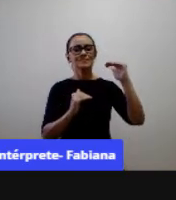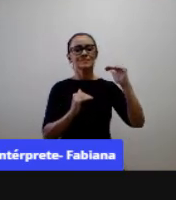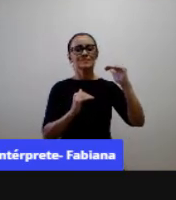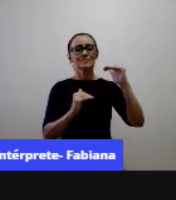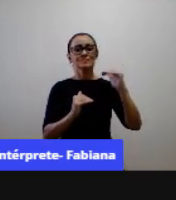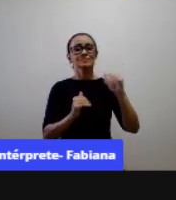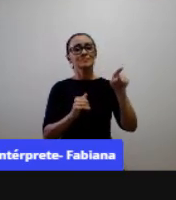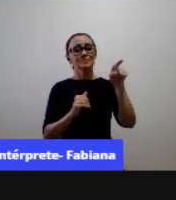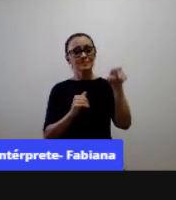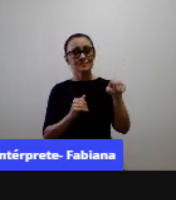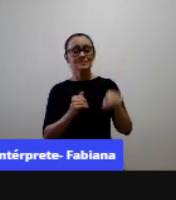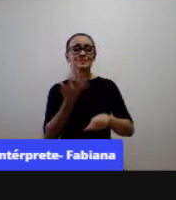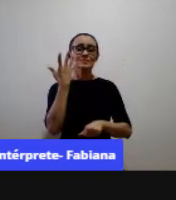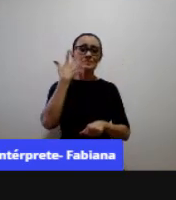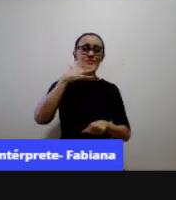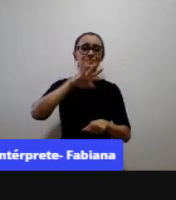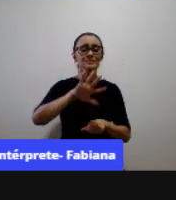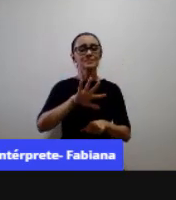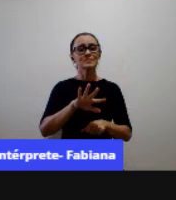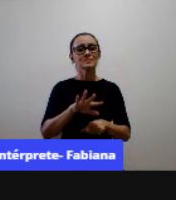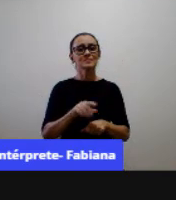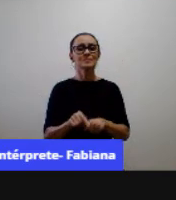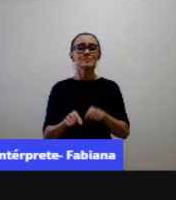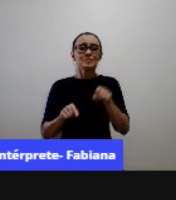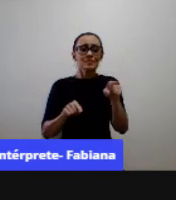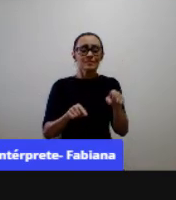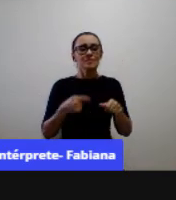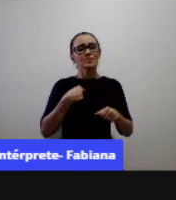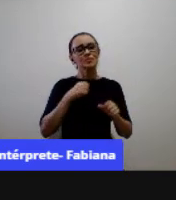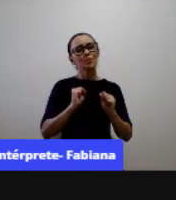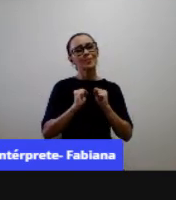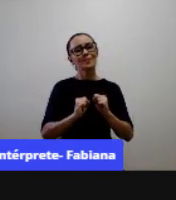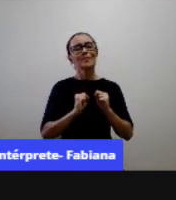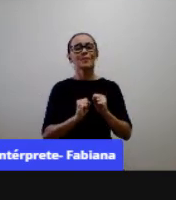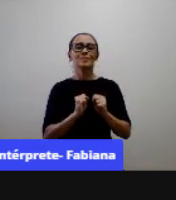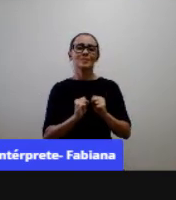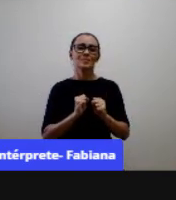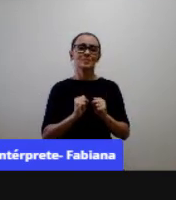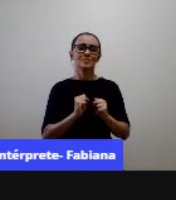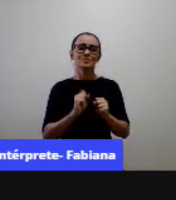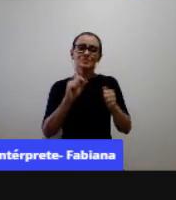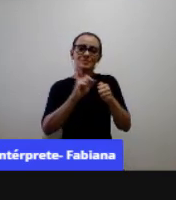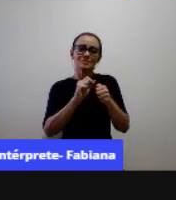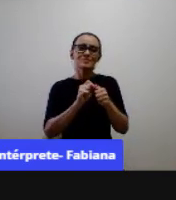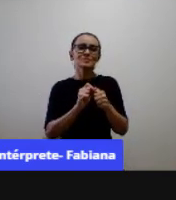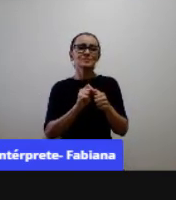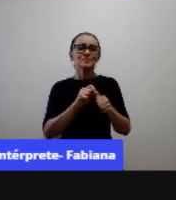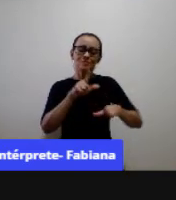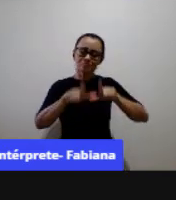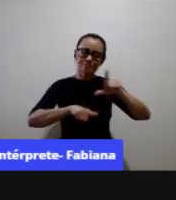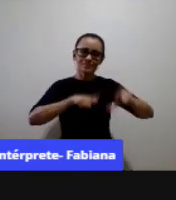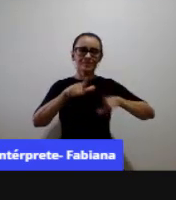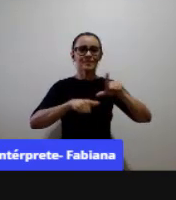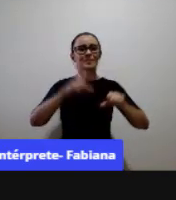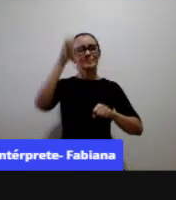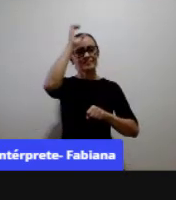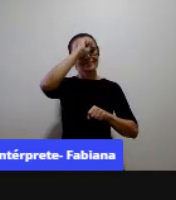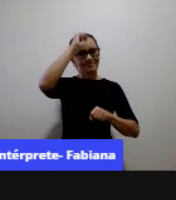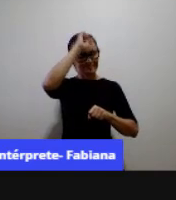ali agora para que eu desenvolva um trabalho específico de aprendizagem,